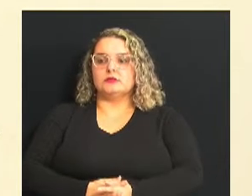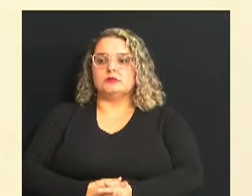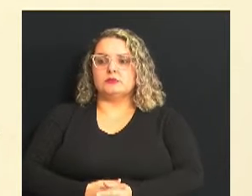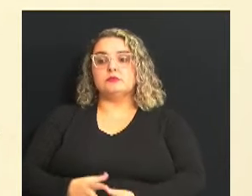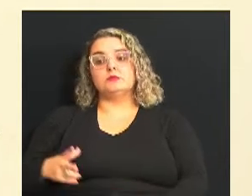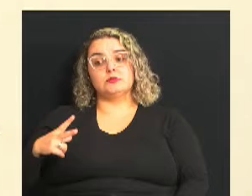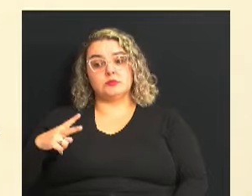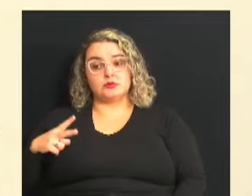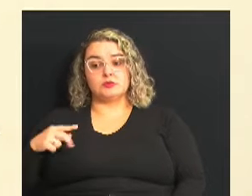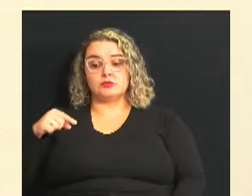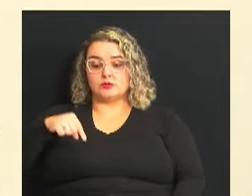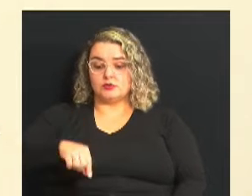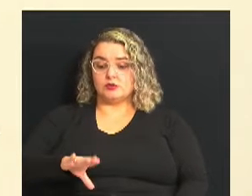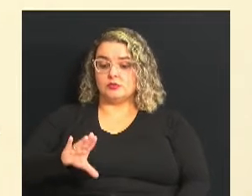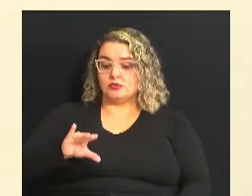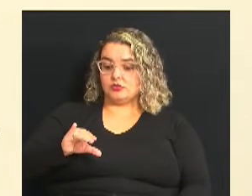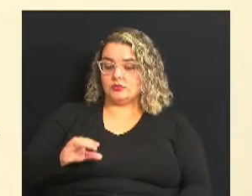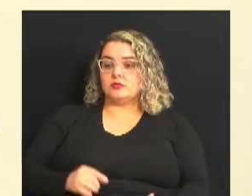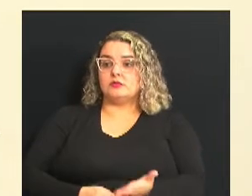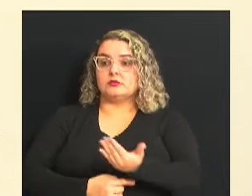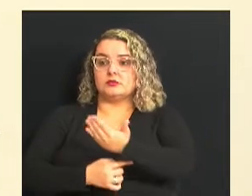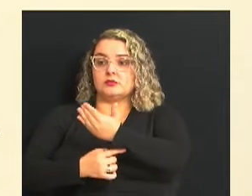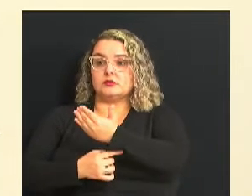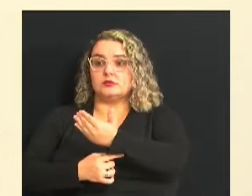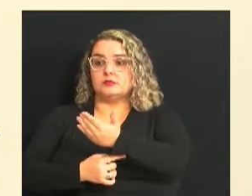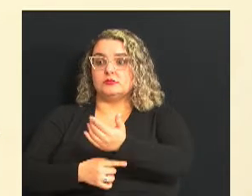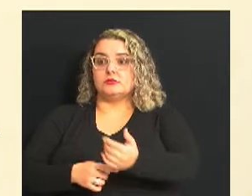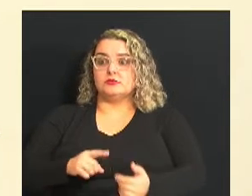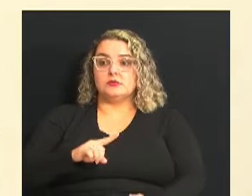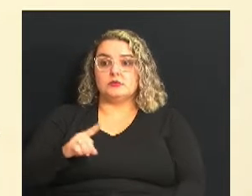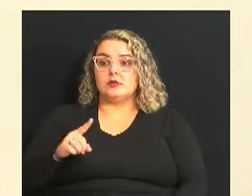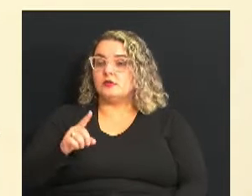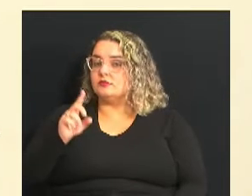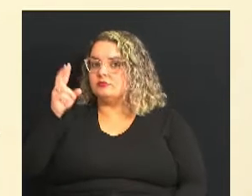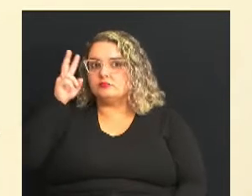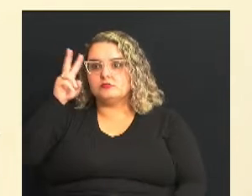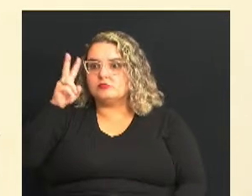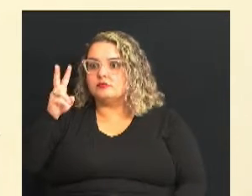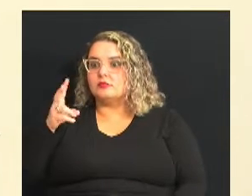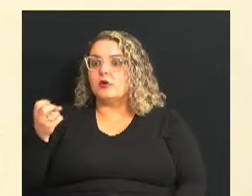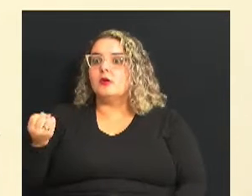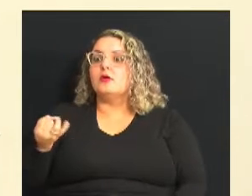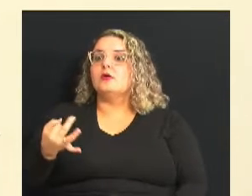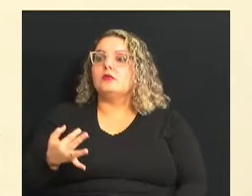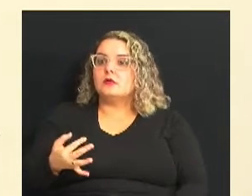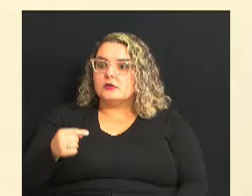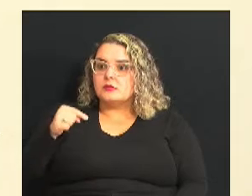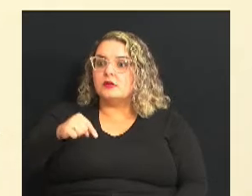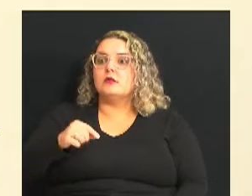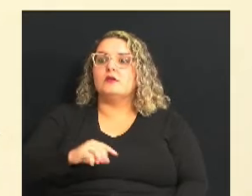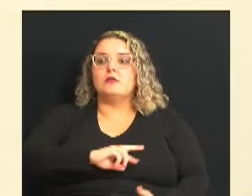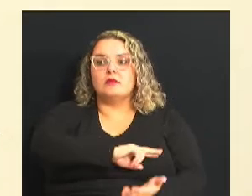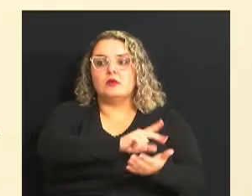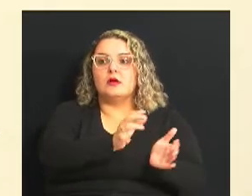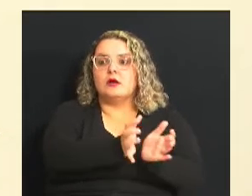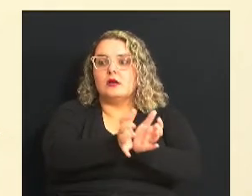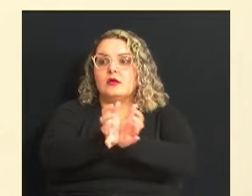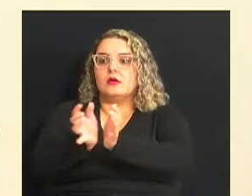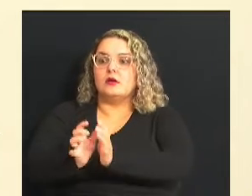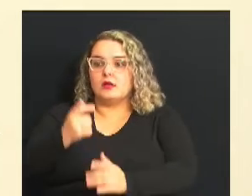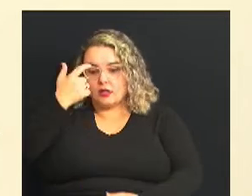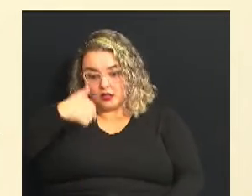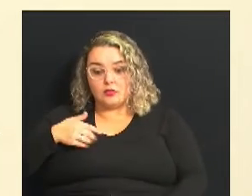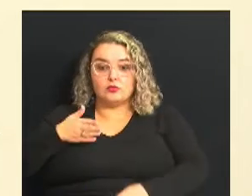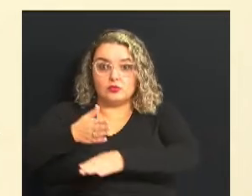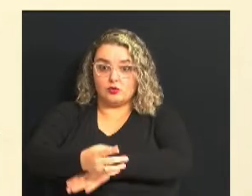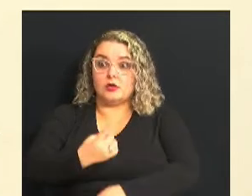particularmente essa Comissão de Ciência e Tecnologia, e eu nem lembro qual a quantidade de comissões que nós temos na casa, é muita comissão, eu só mesmo estou em 14, mais